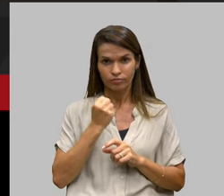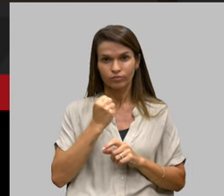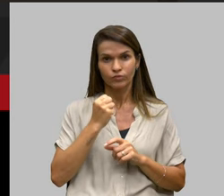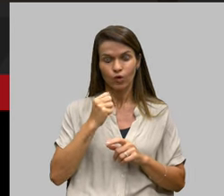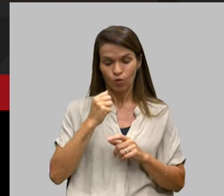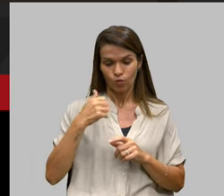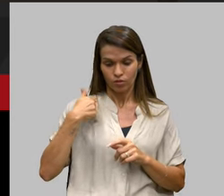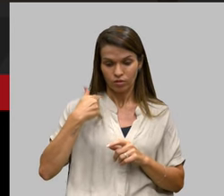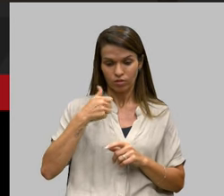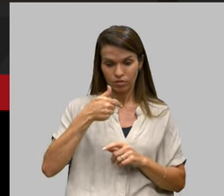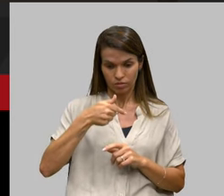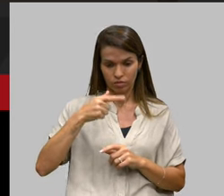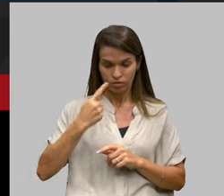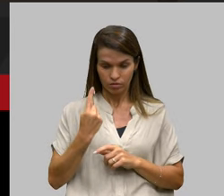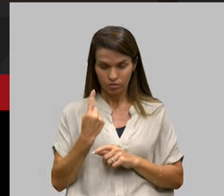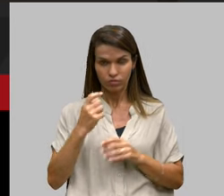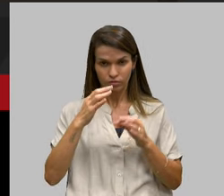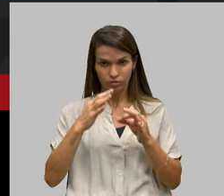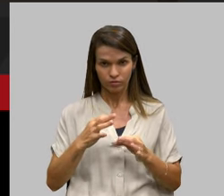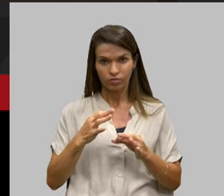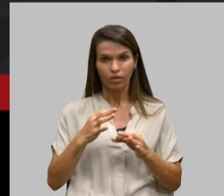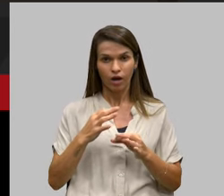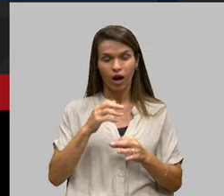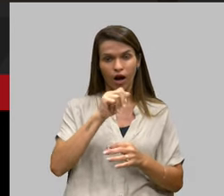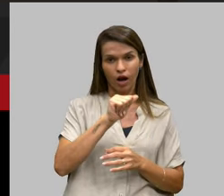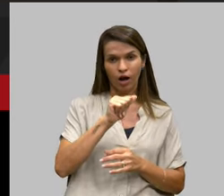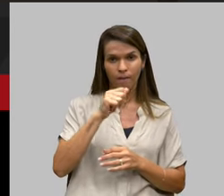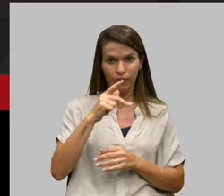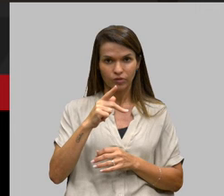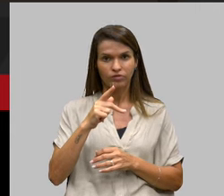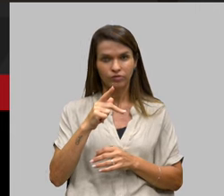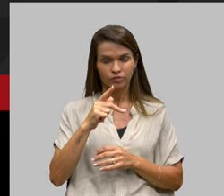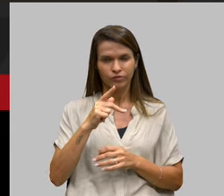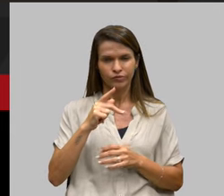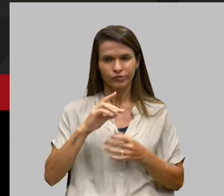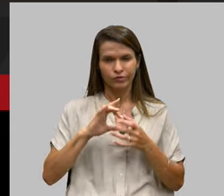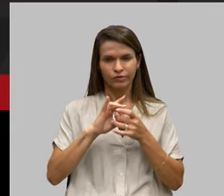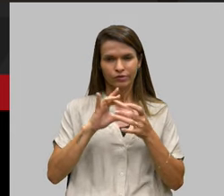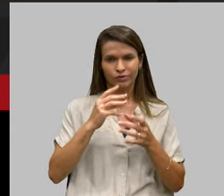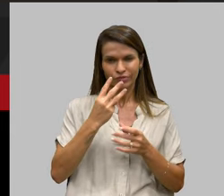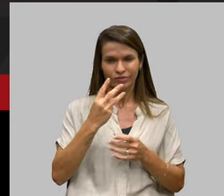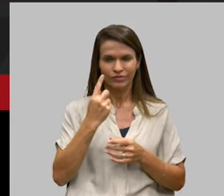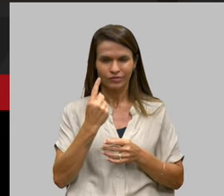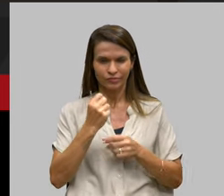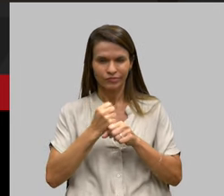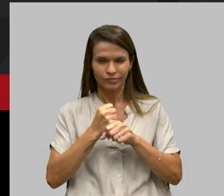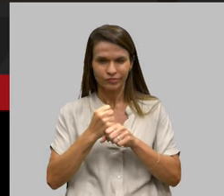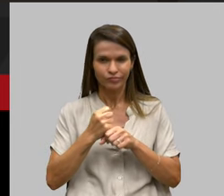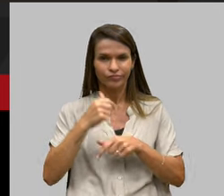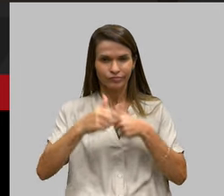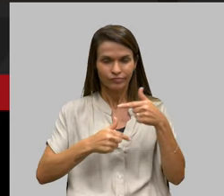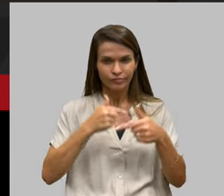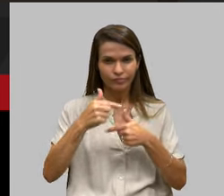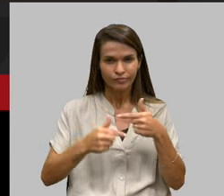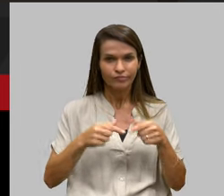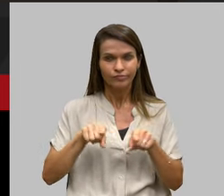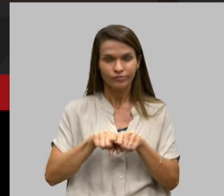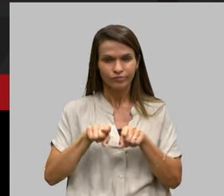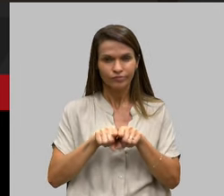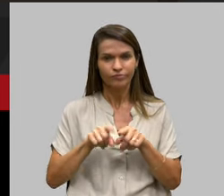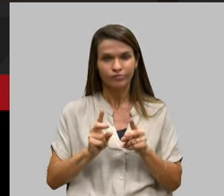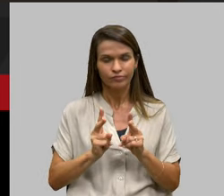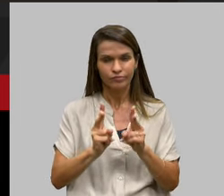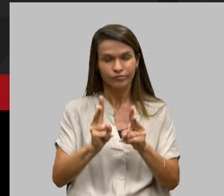idade aposentadoria voluntária aos 35 anos de serviço aposentadoria por invalidez com proventos integrais decorrentes de